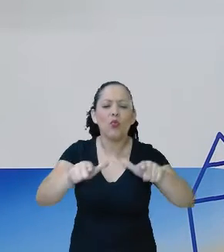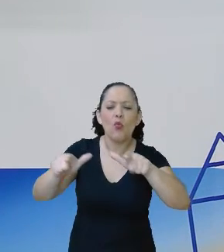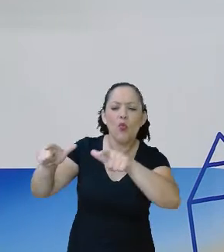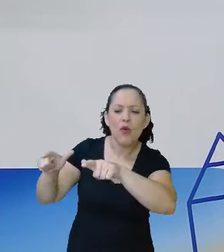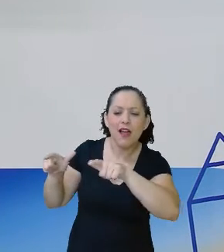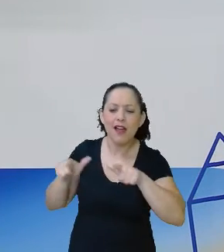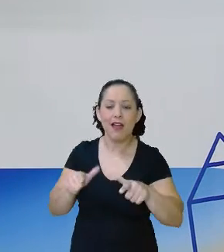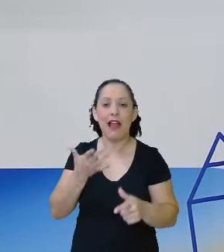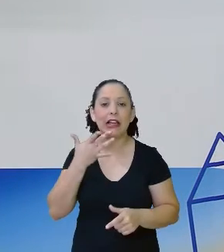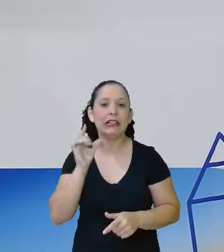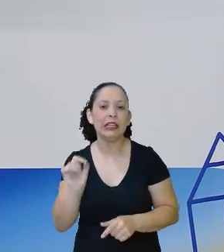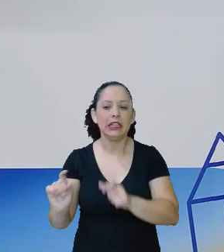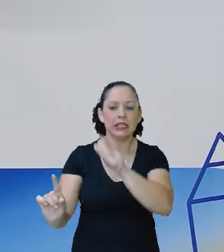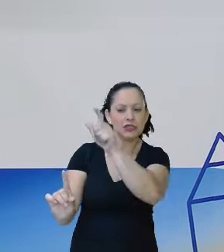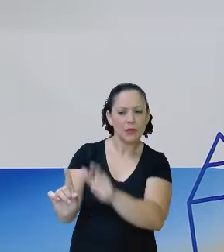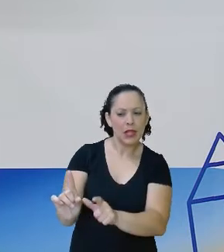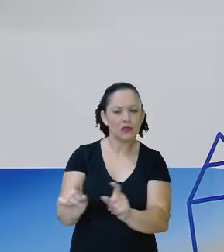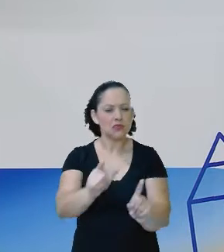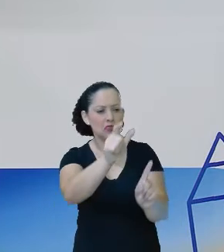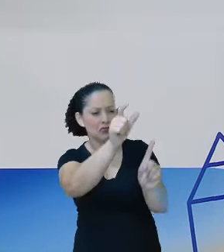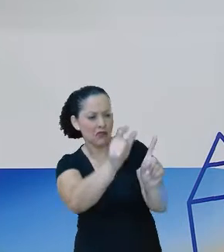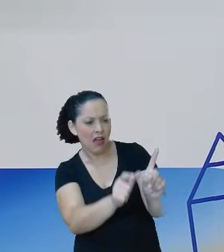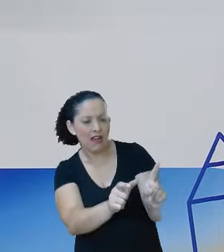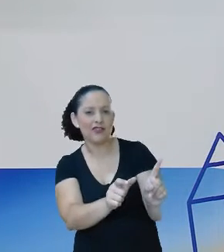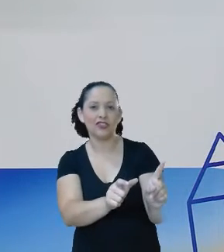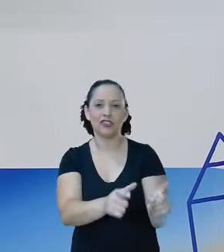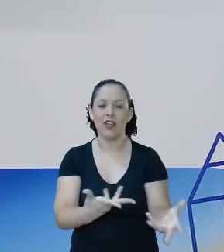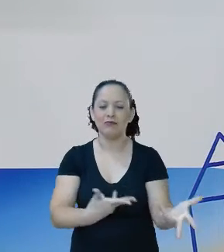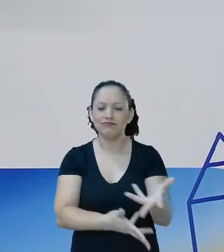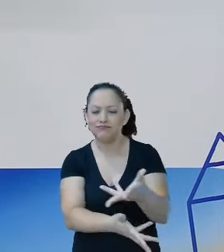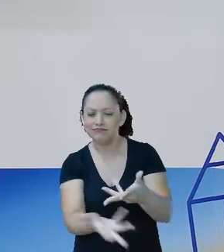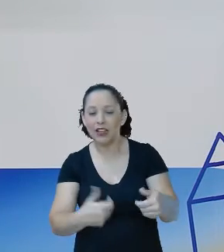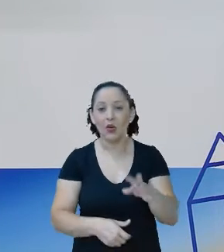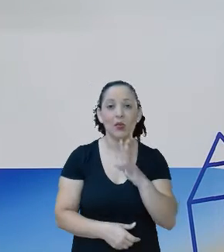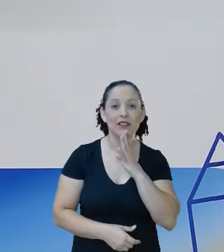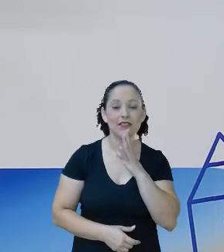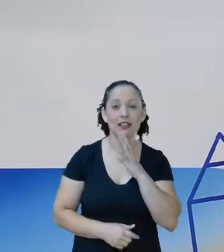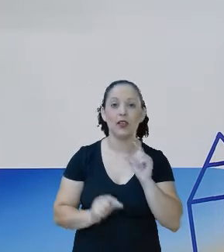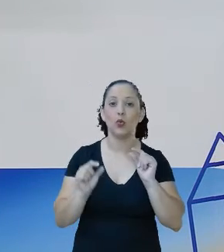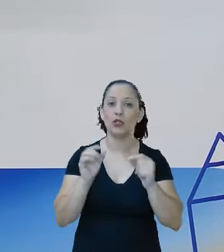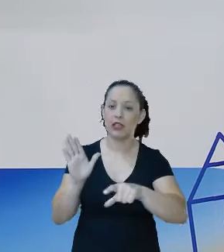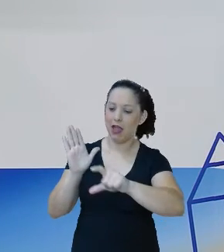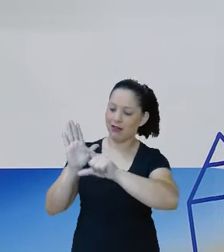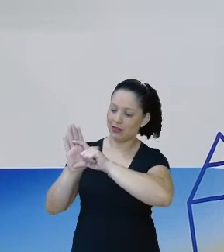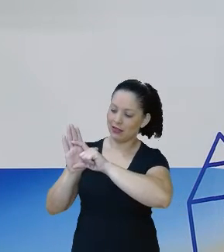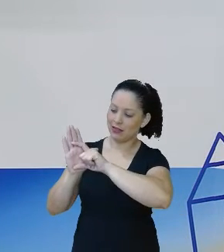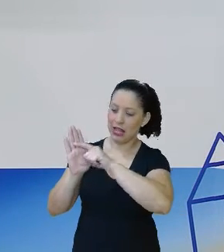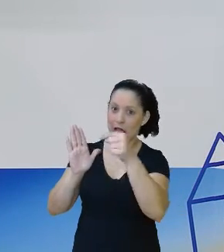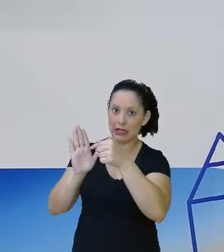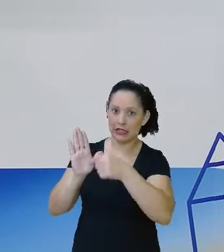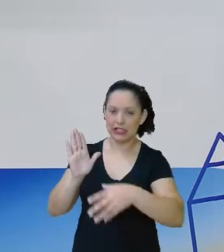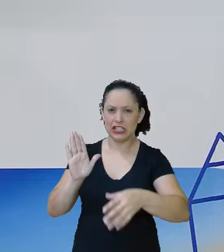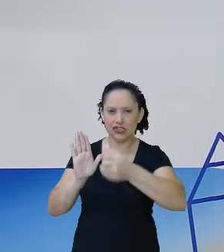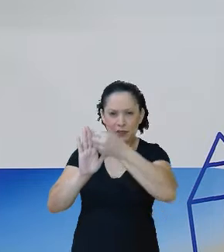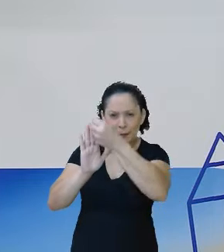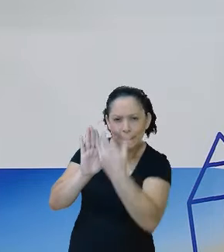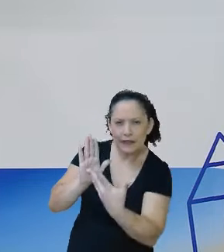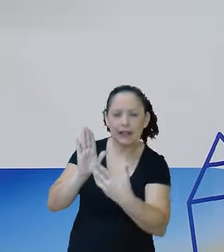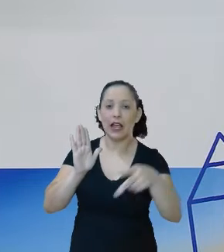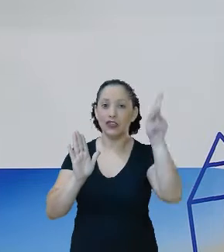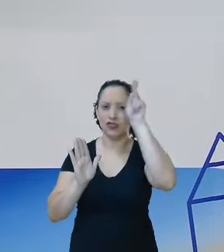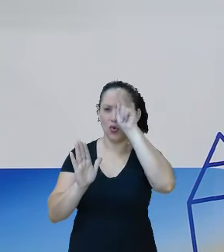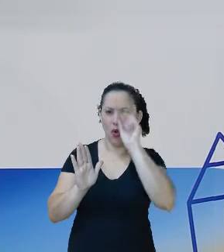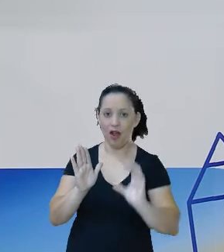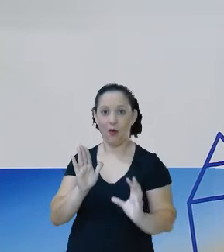as personagens. Então, a gente já vai ali se ambientando. O desenvolvimento é onde vem realmente ali desenrolados os acontecimentos.